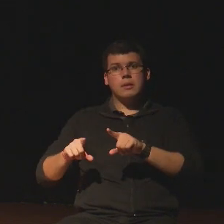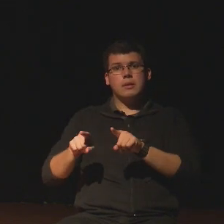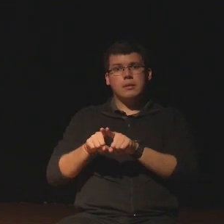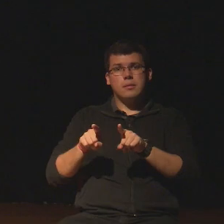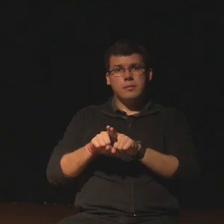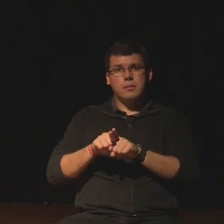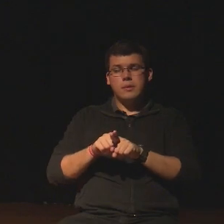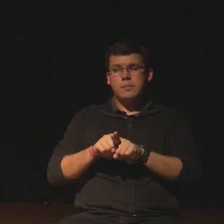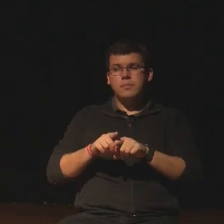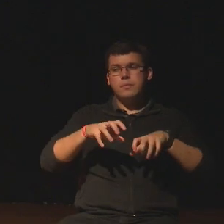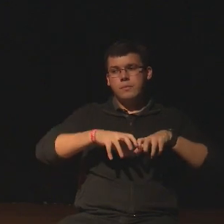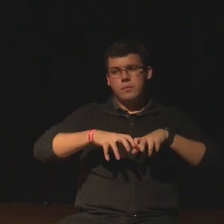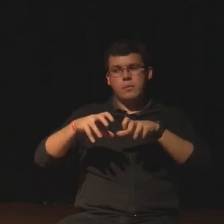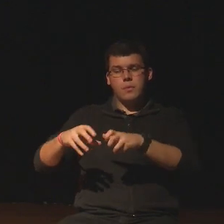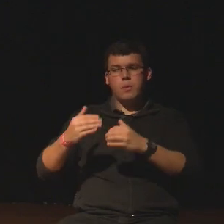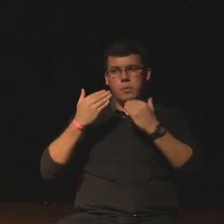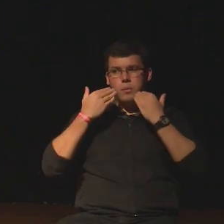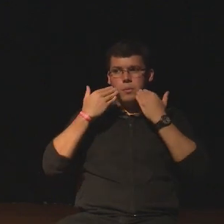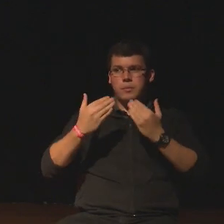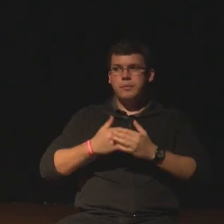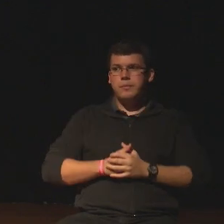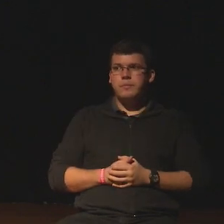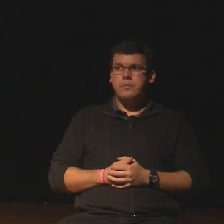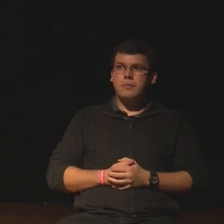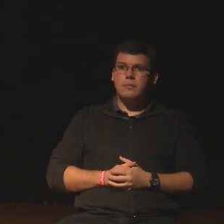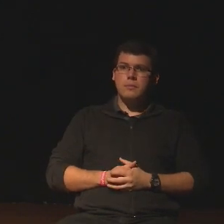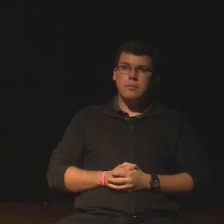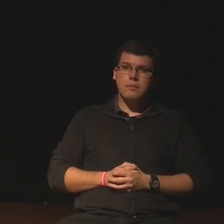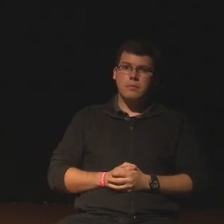público coletivo. Opa, falhou, né? Desculpa.